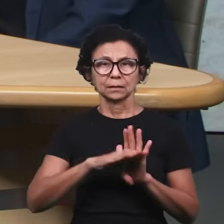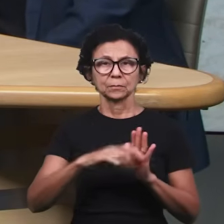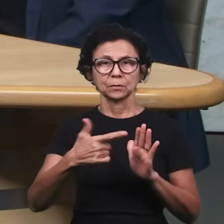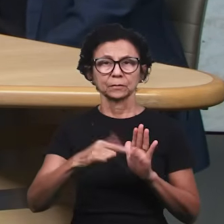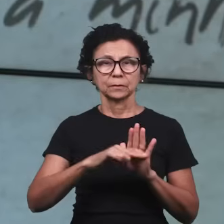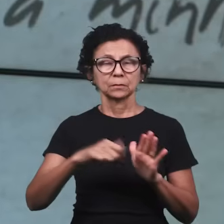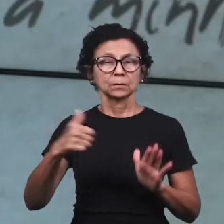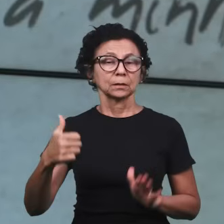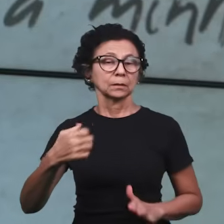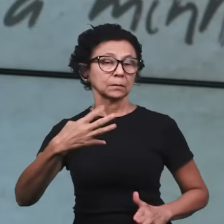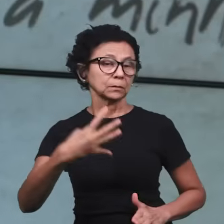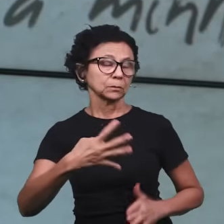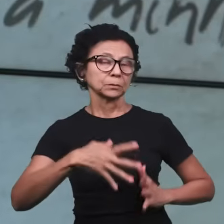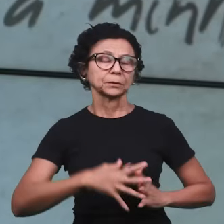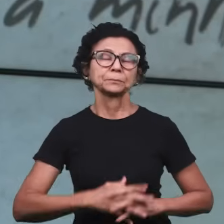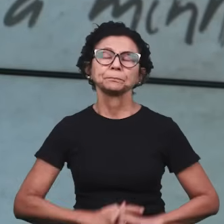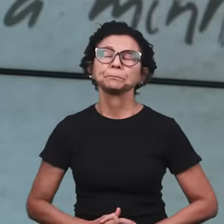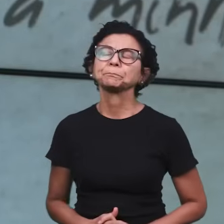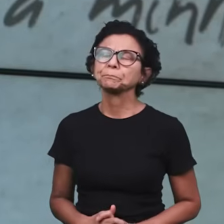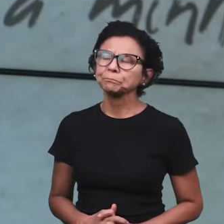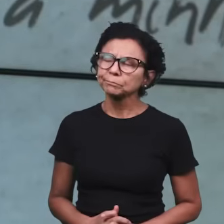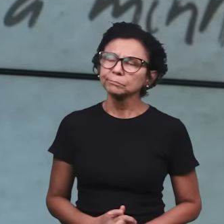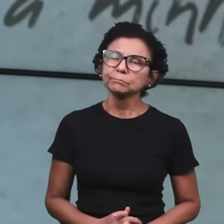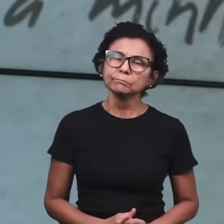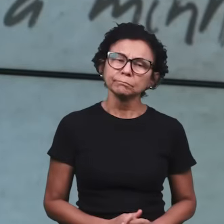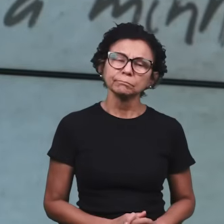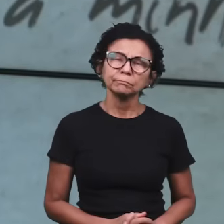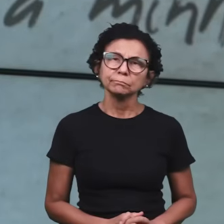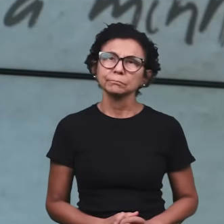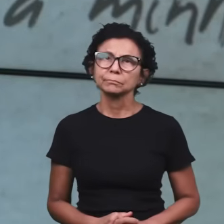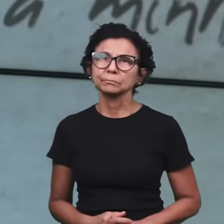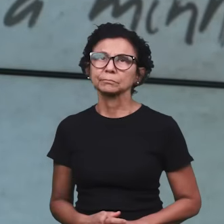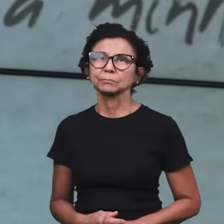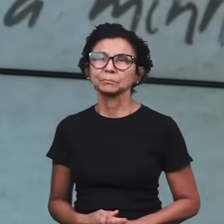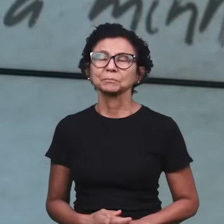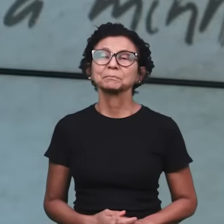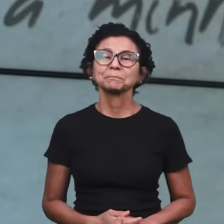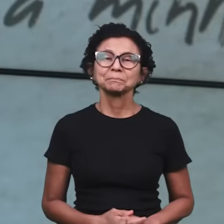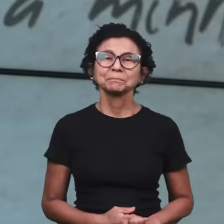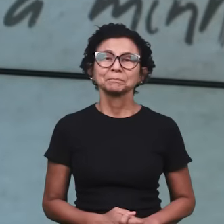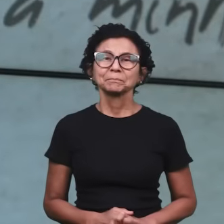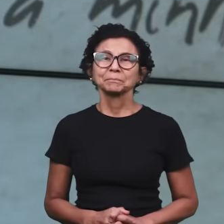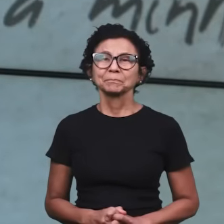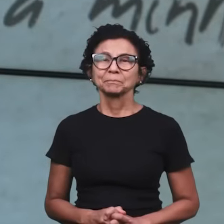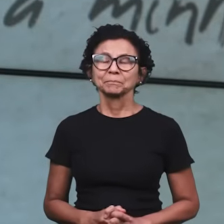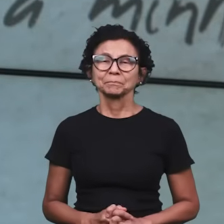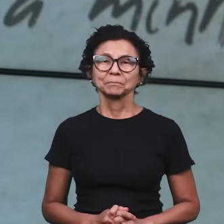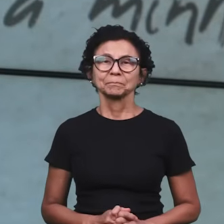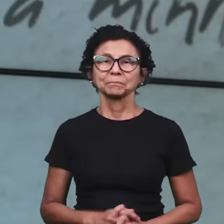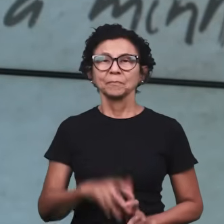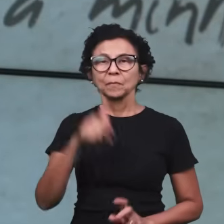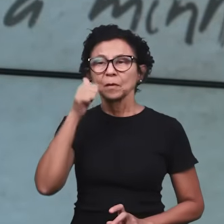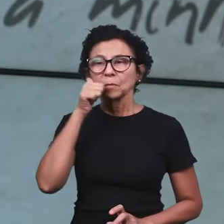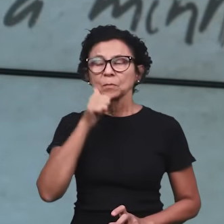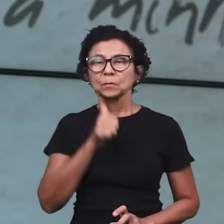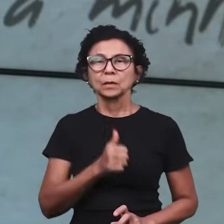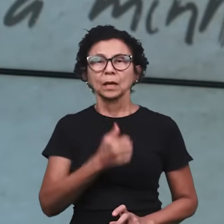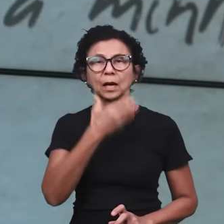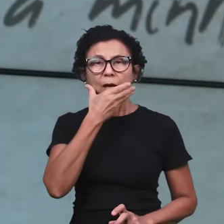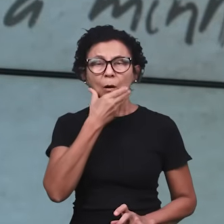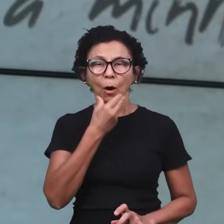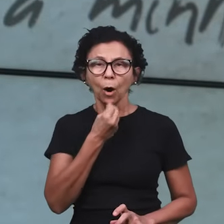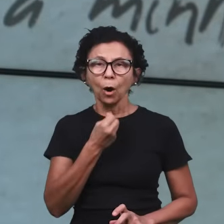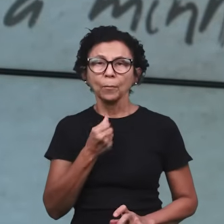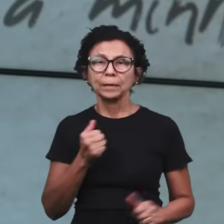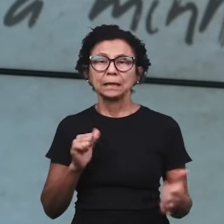versículo 14. E dizeis, por quê? Porque o Senhor foi testemunha entre ti e a mulher da